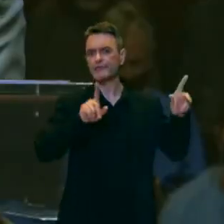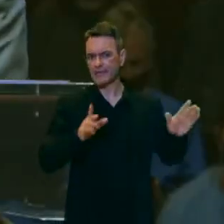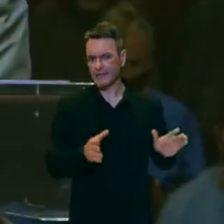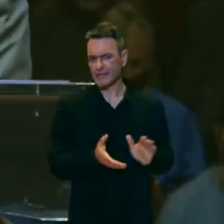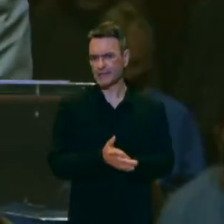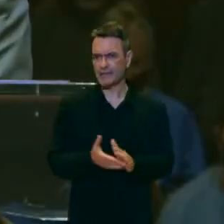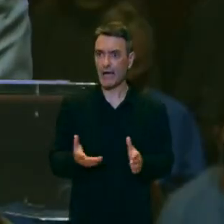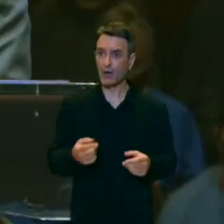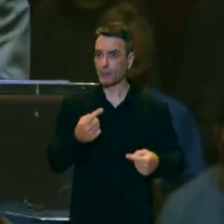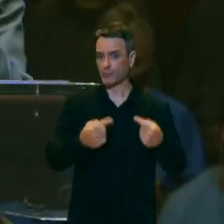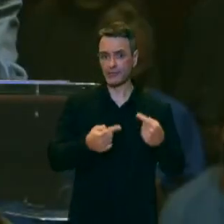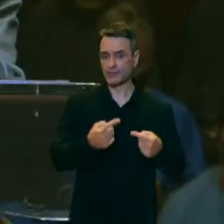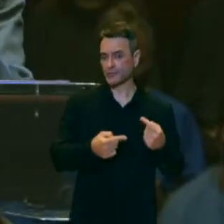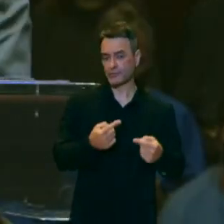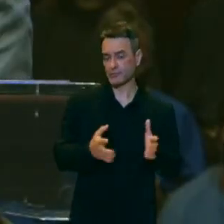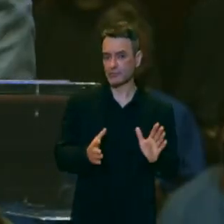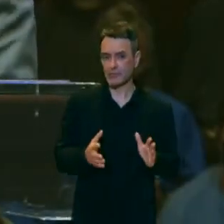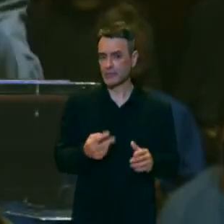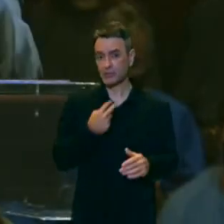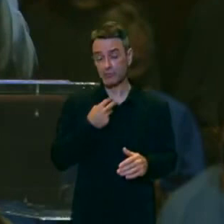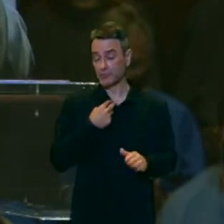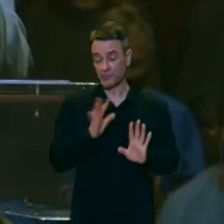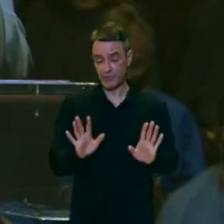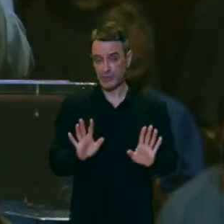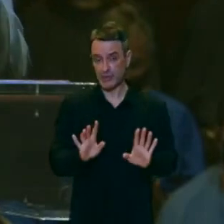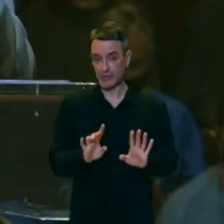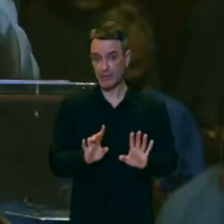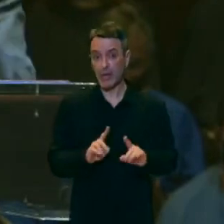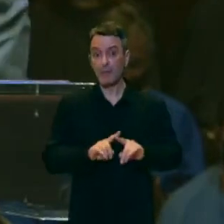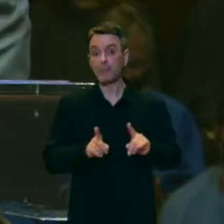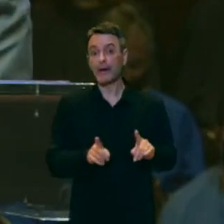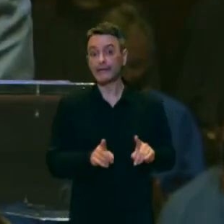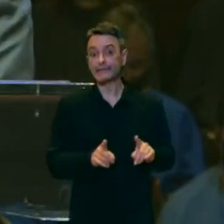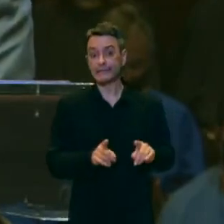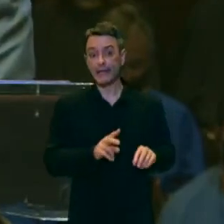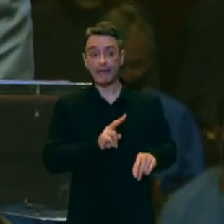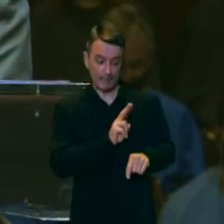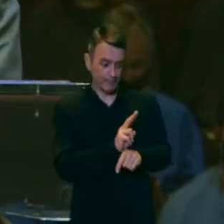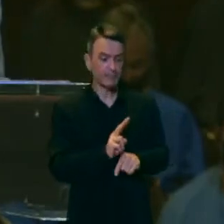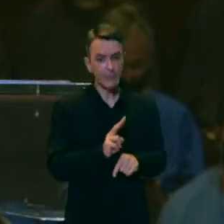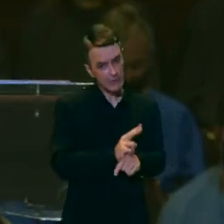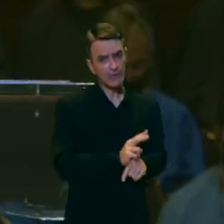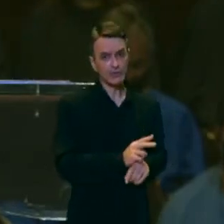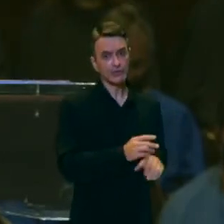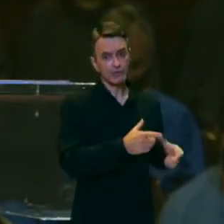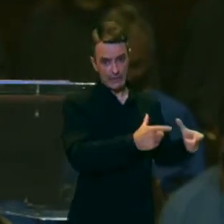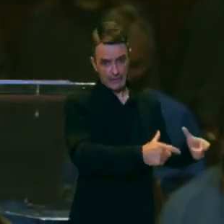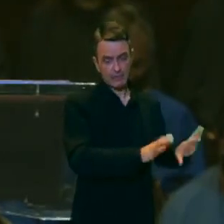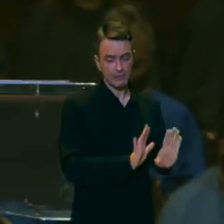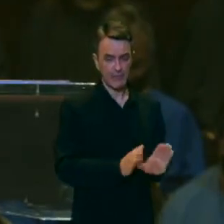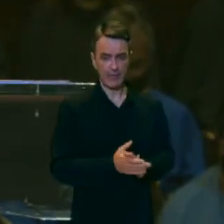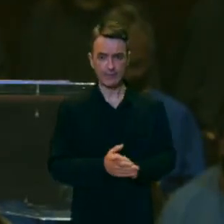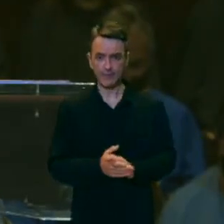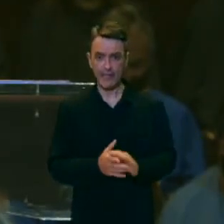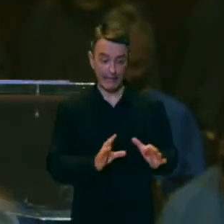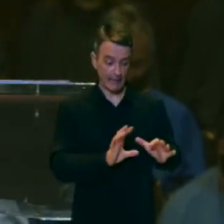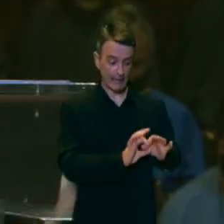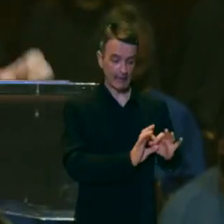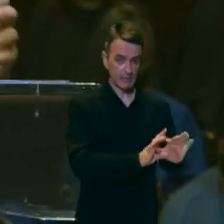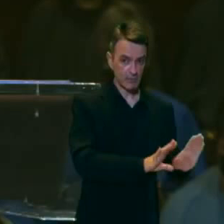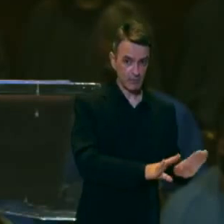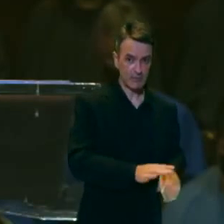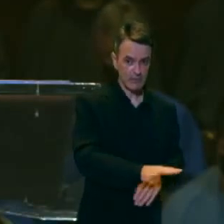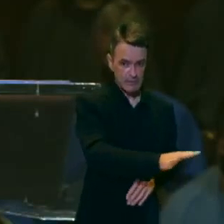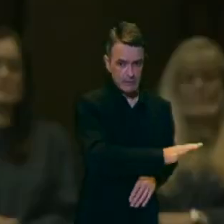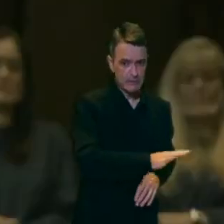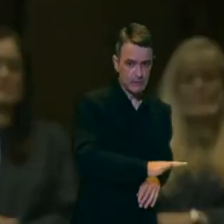seu mandato político, porém, ele estava lá protegido. E nesse contexto, não é,